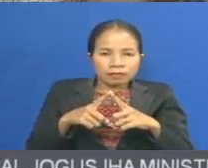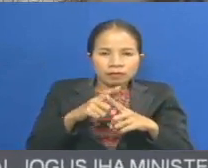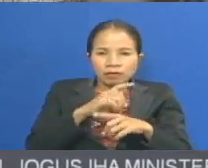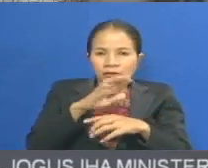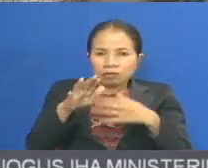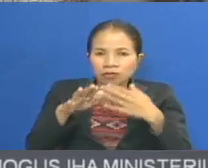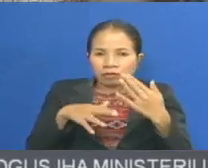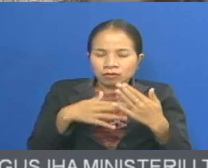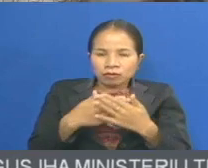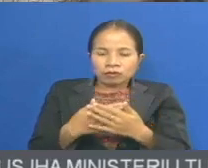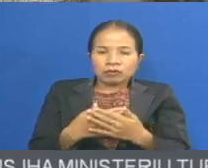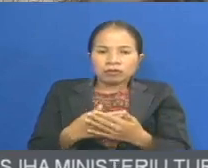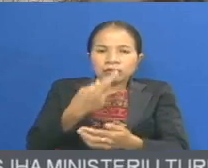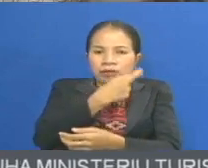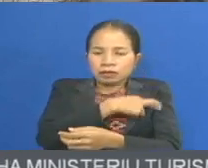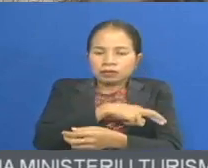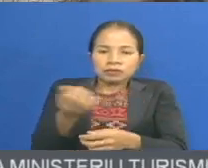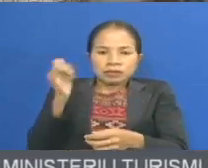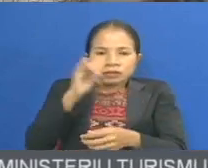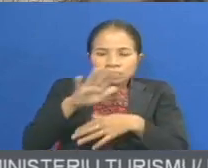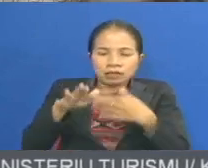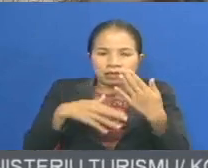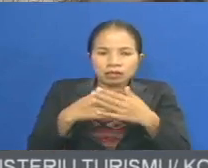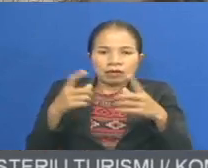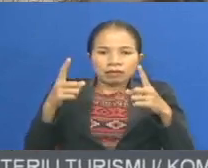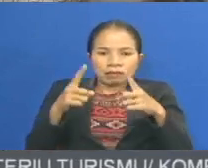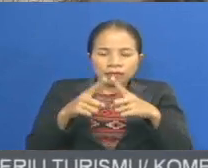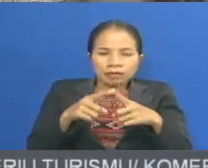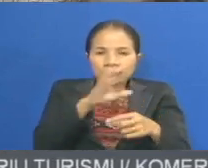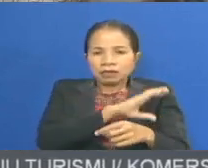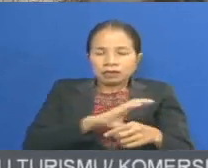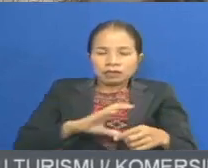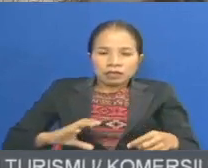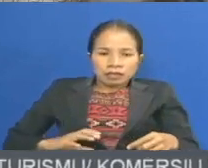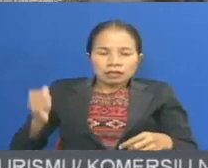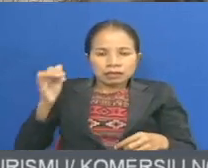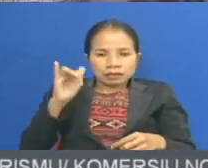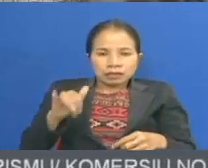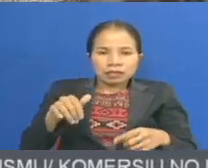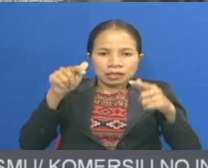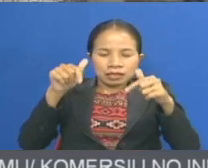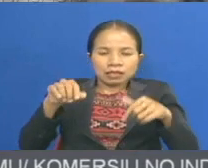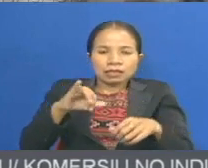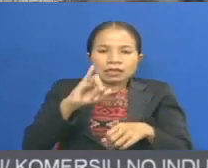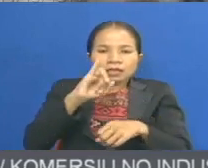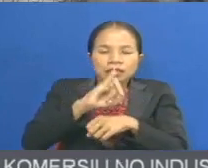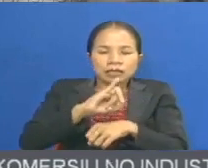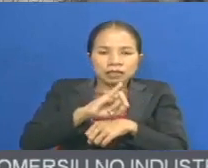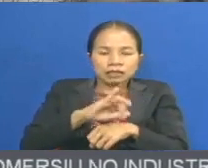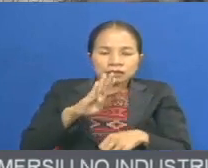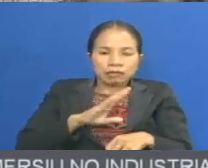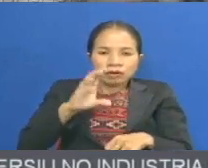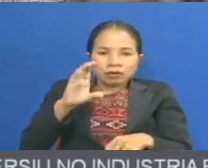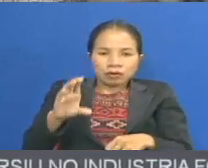no Iglesia será vosso, para Marcos a Messia, que na Diocese de Bocau,